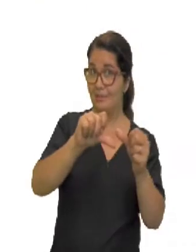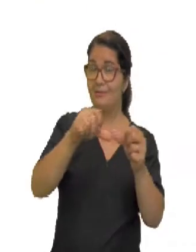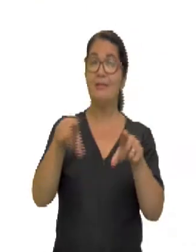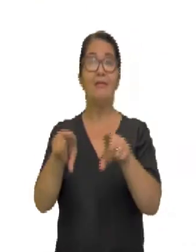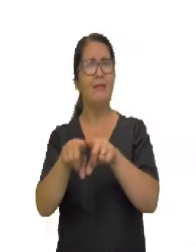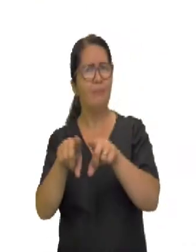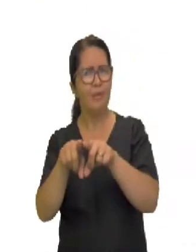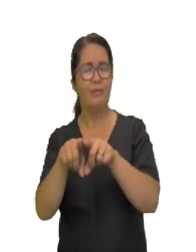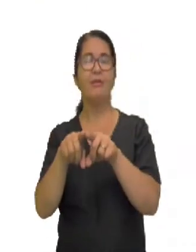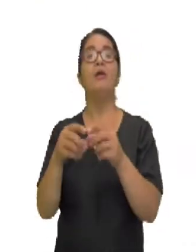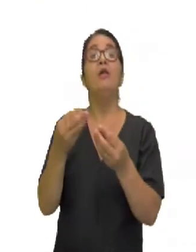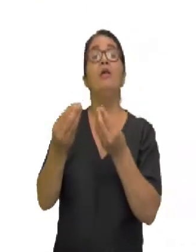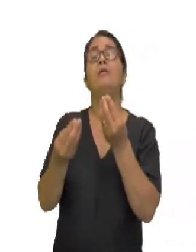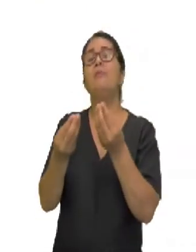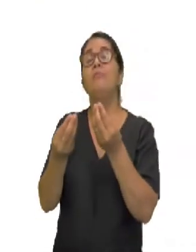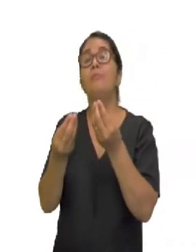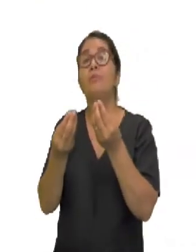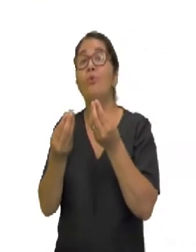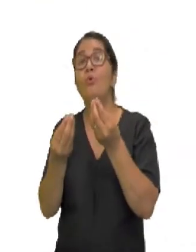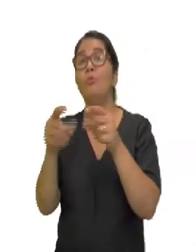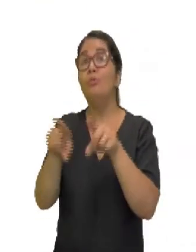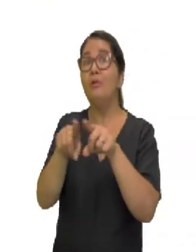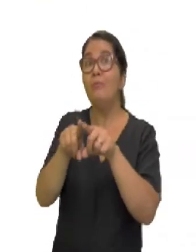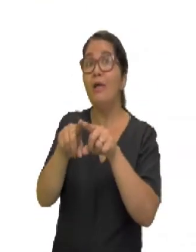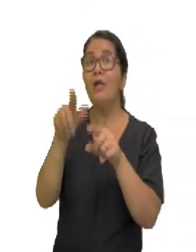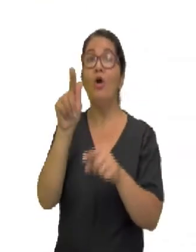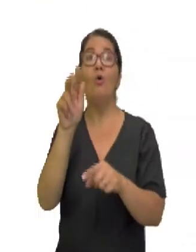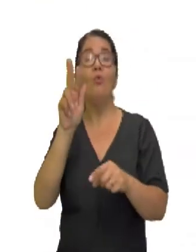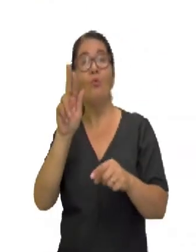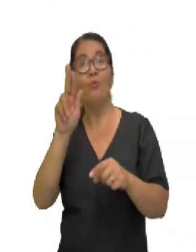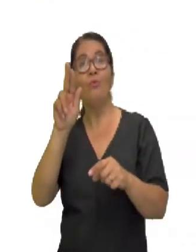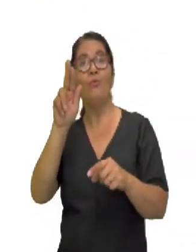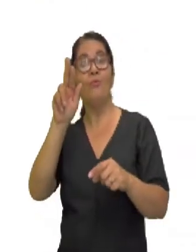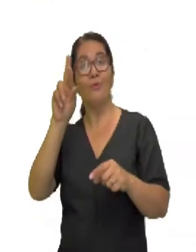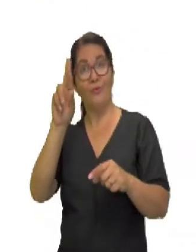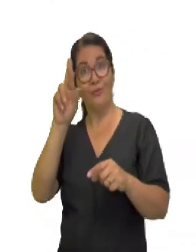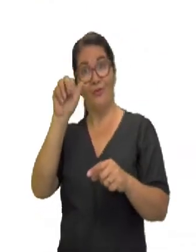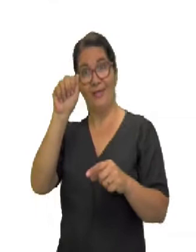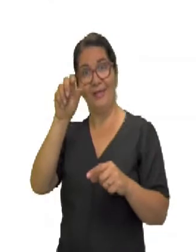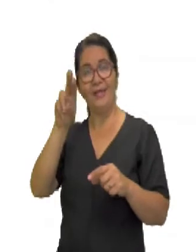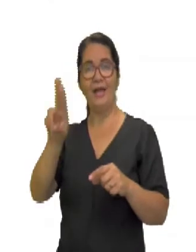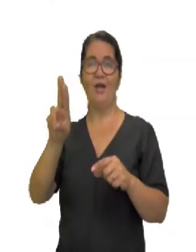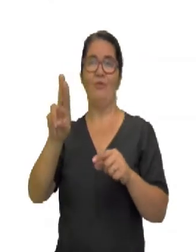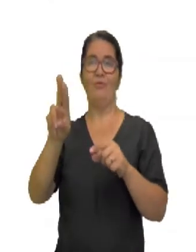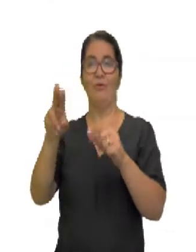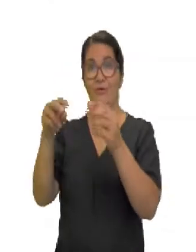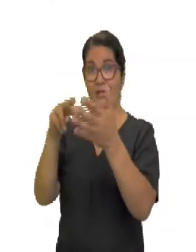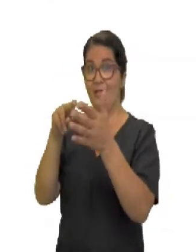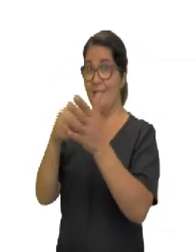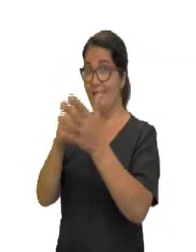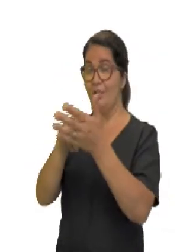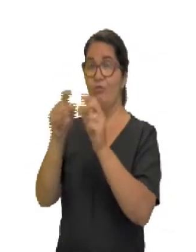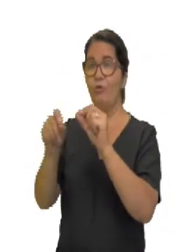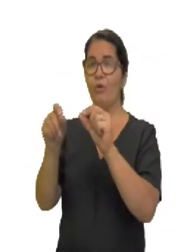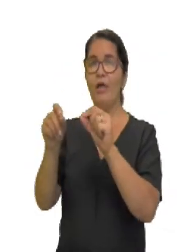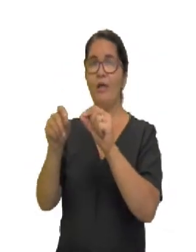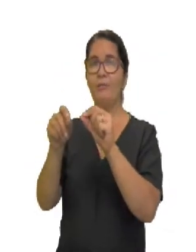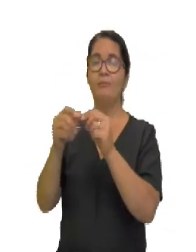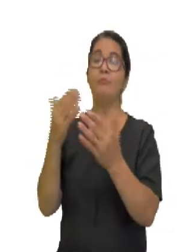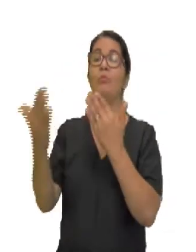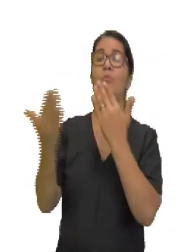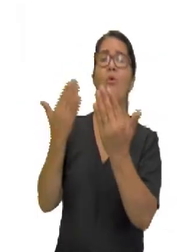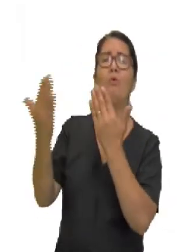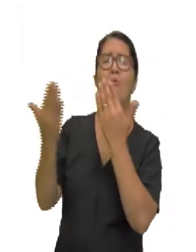vamos entender de grau? Nós vamos comparar ou intensificar as características que foram atribuídas